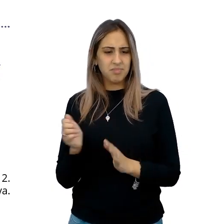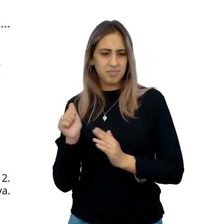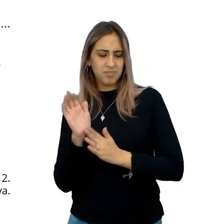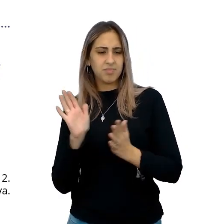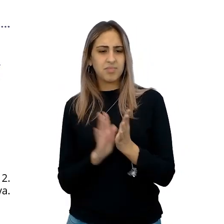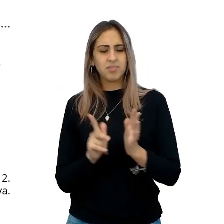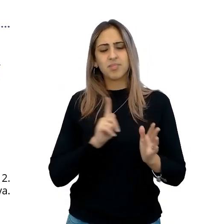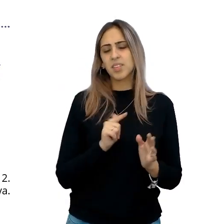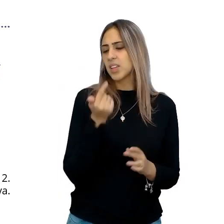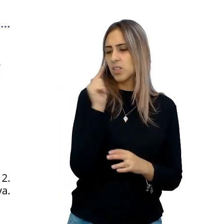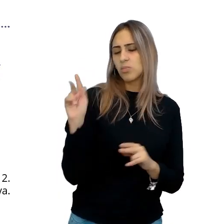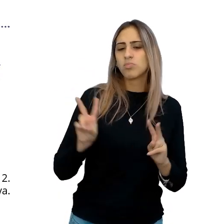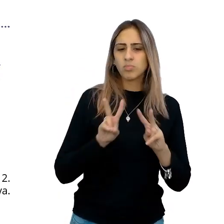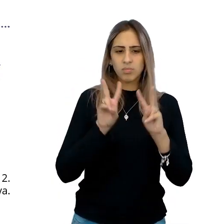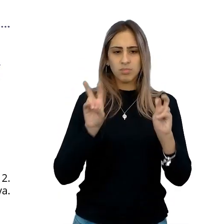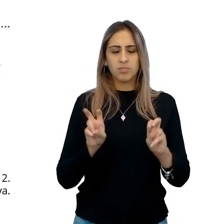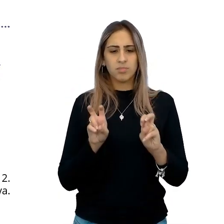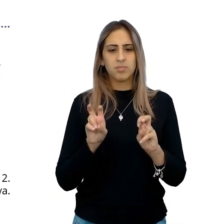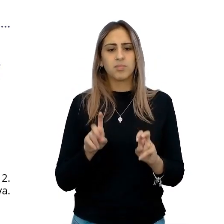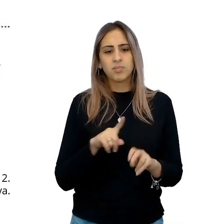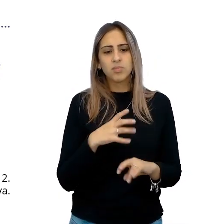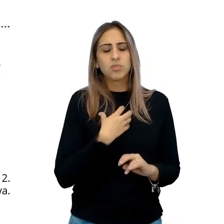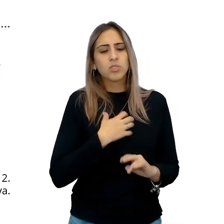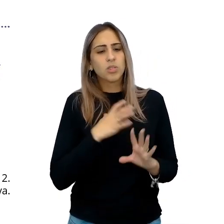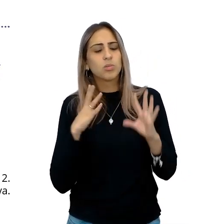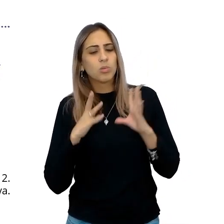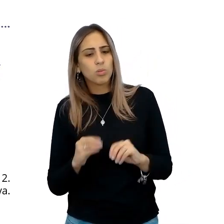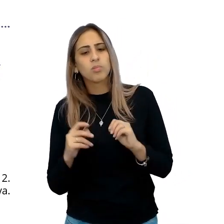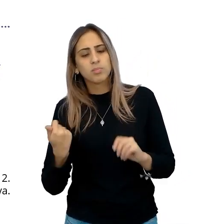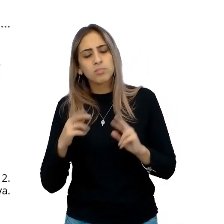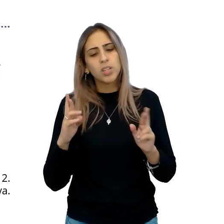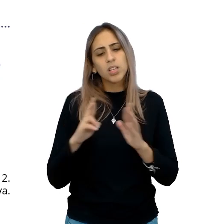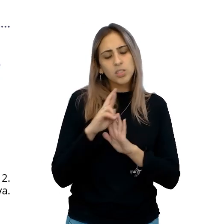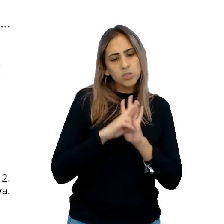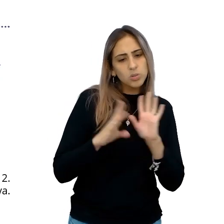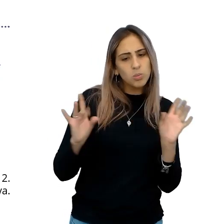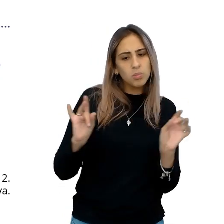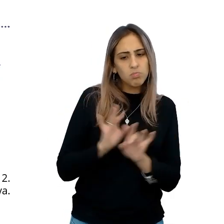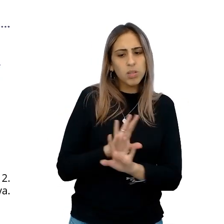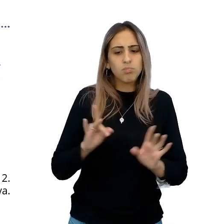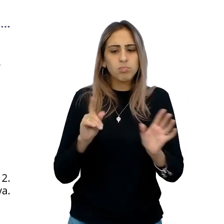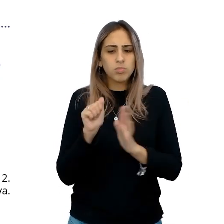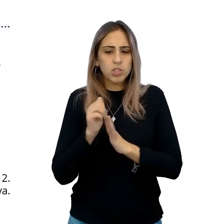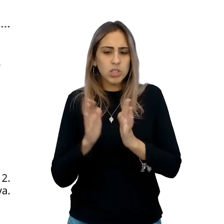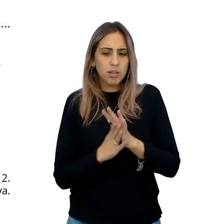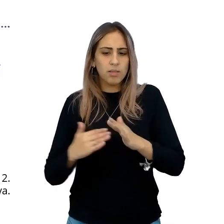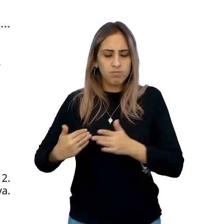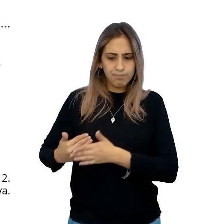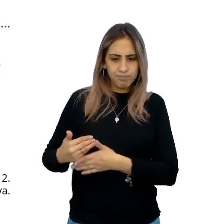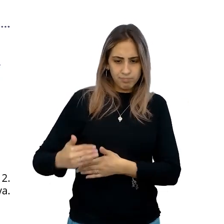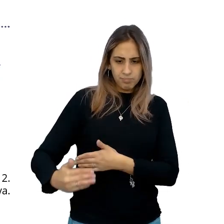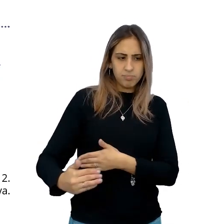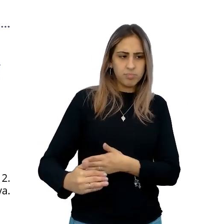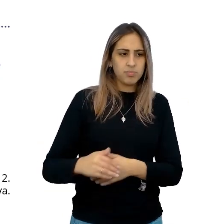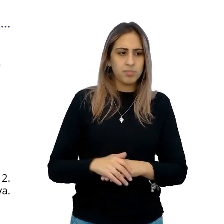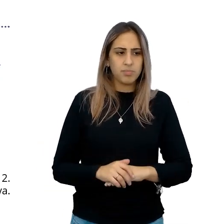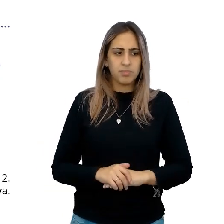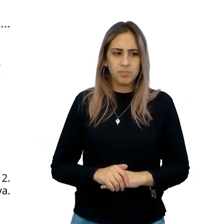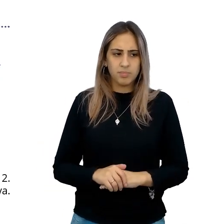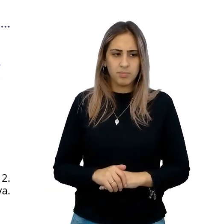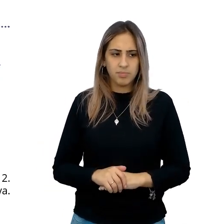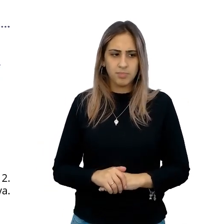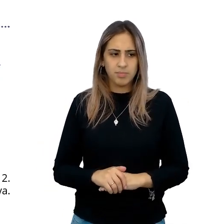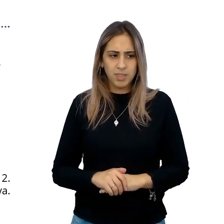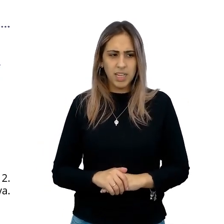vezes abordam outras temáticas, mas, de uma maneira geral, a gente pode resumir essa sequência de atividade a partir, né, desses títulos, tá